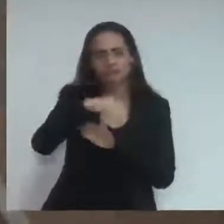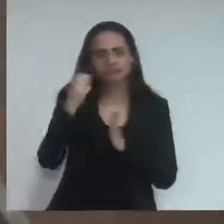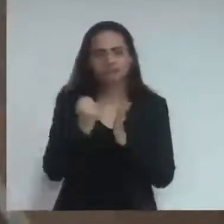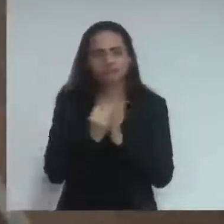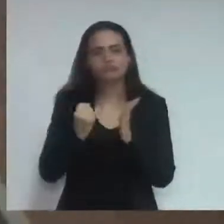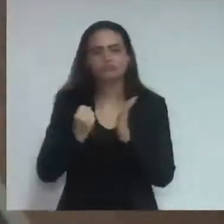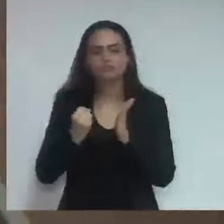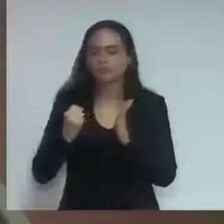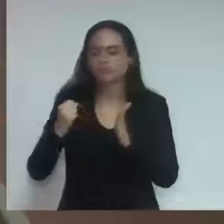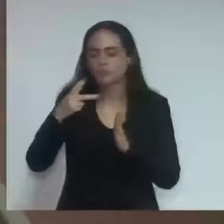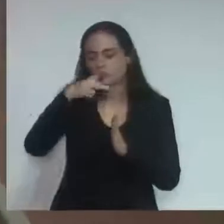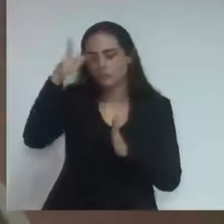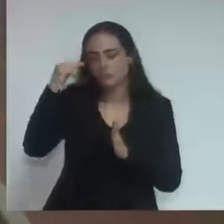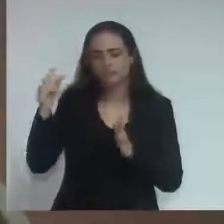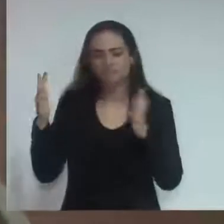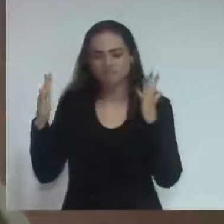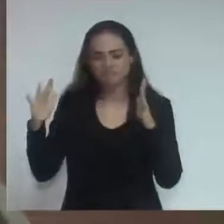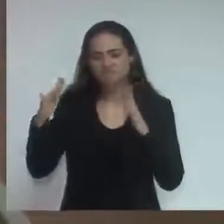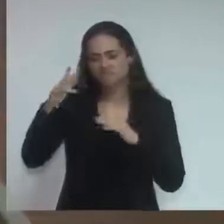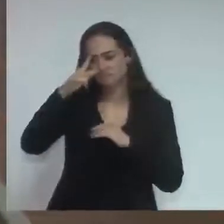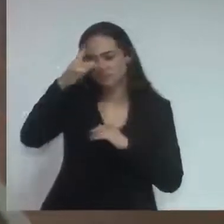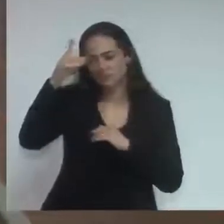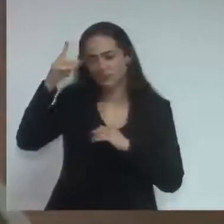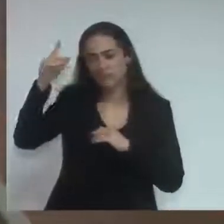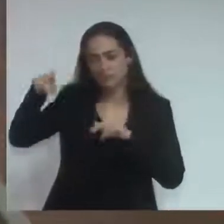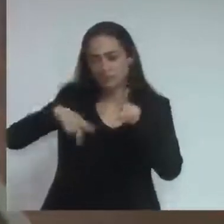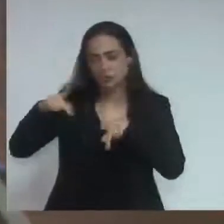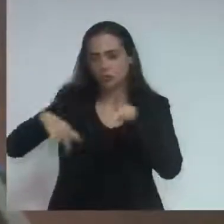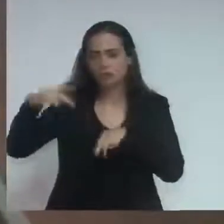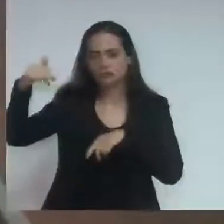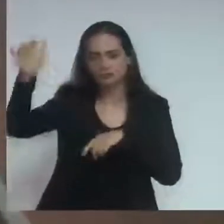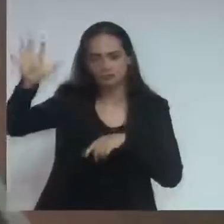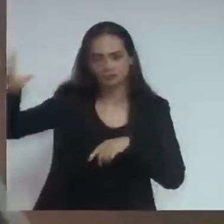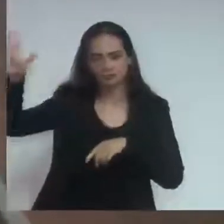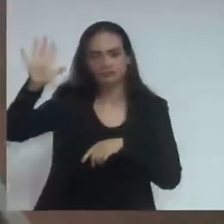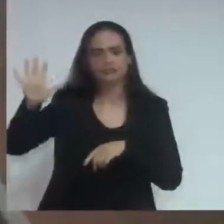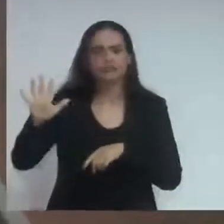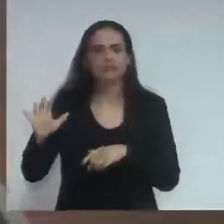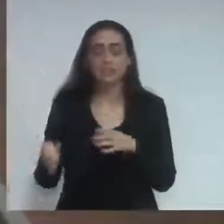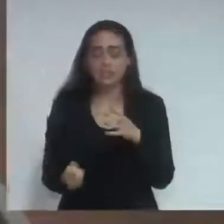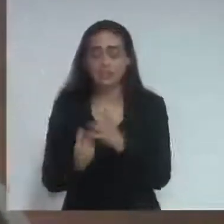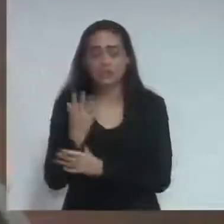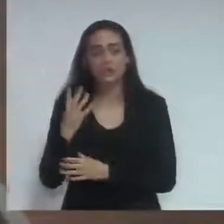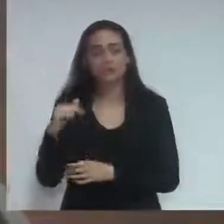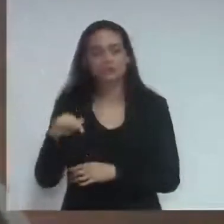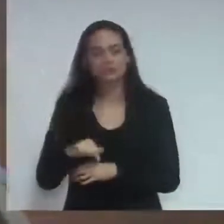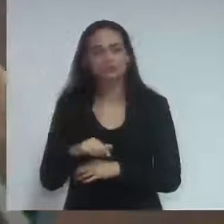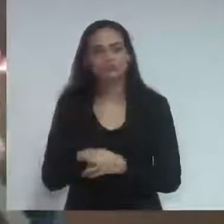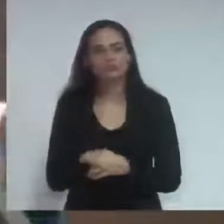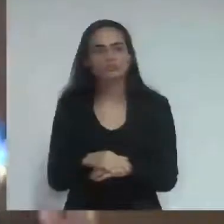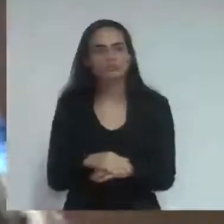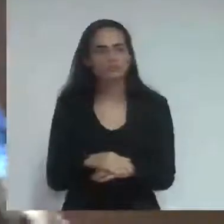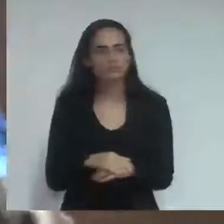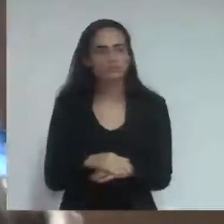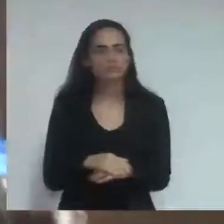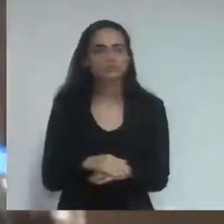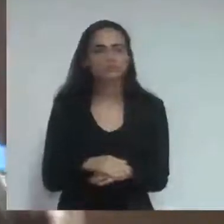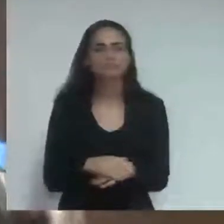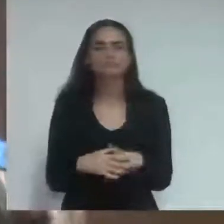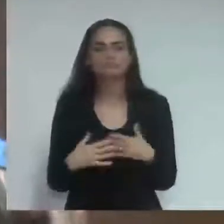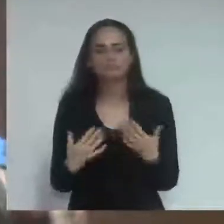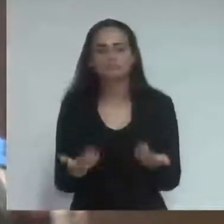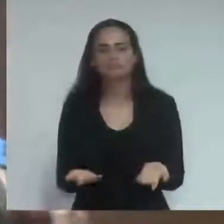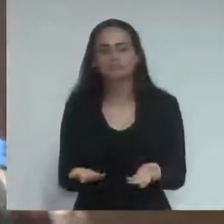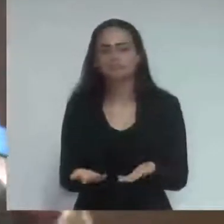homenagear os nordestinos. Criamos um evento. O evento não foi criado nessa casa, criou só a data. O evento a gente conduz de